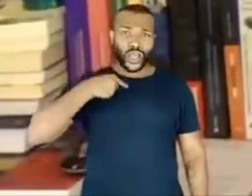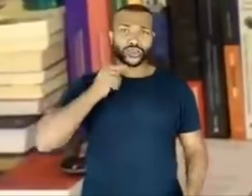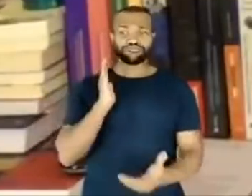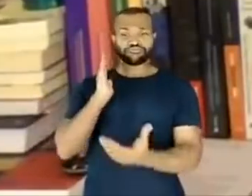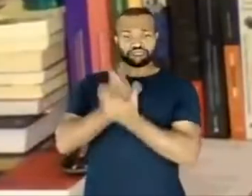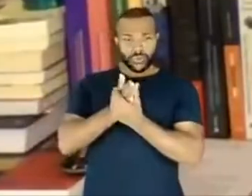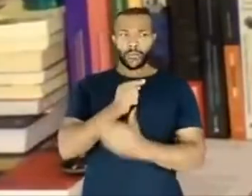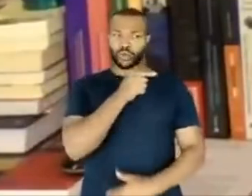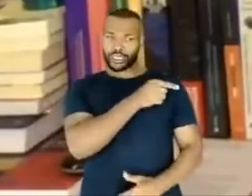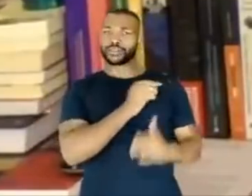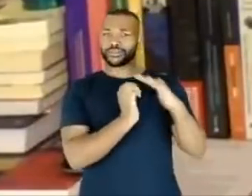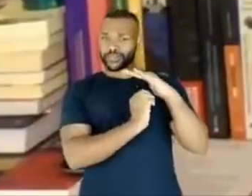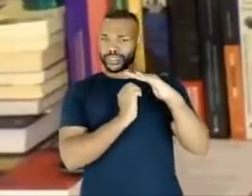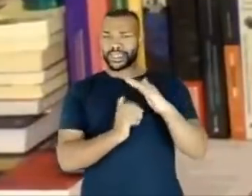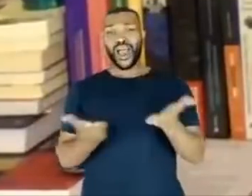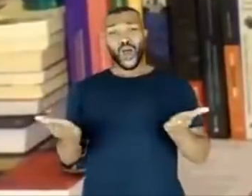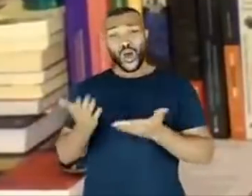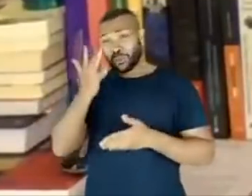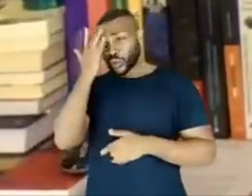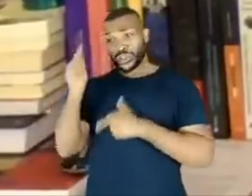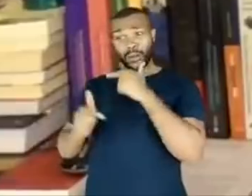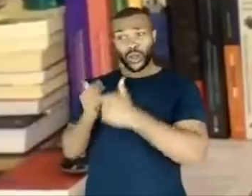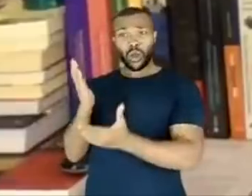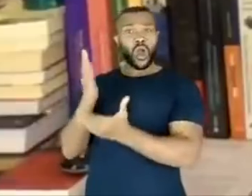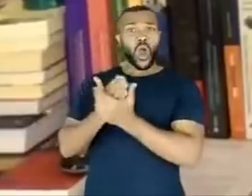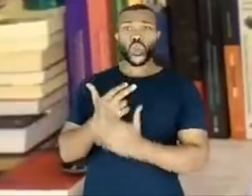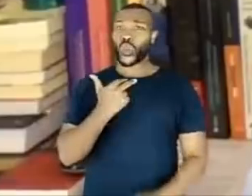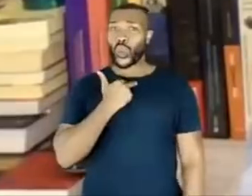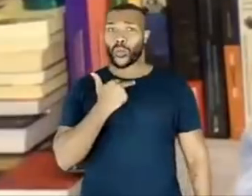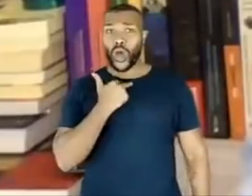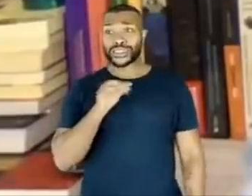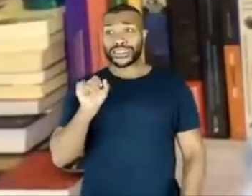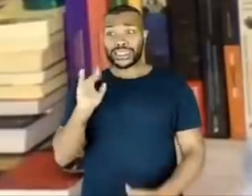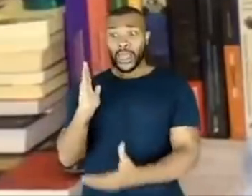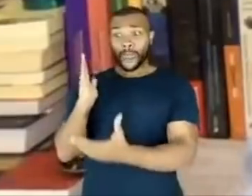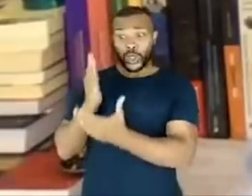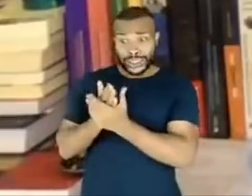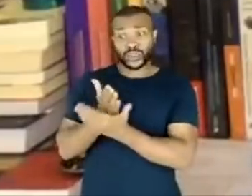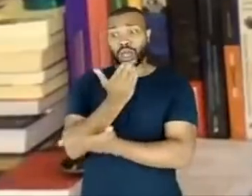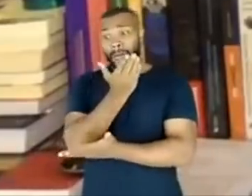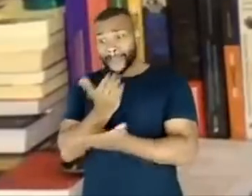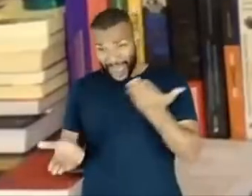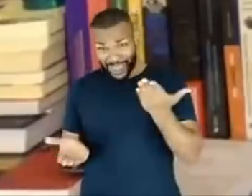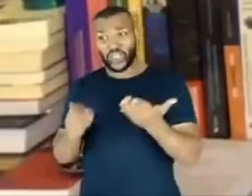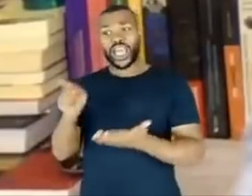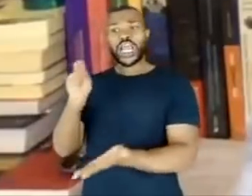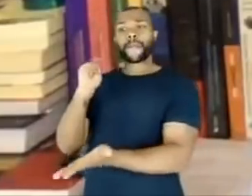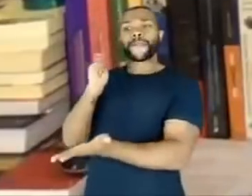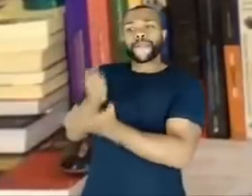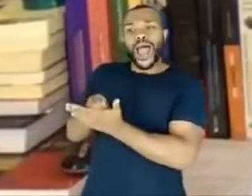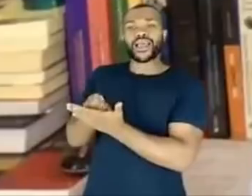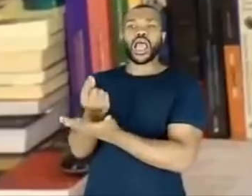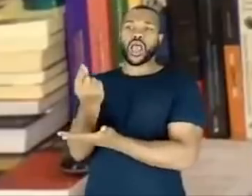Agora, ele não pode mais, porque se ele entrar com processo e ele perder, é ele que tem que pagar as custas do advogado.